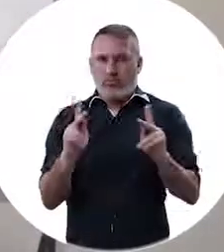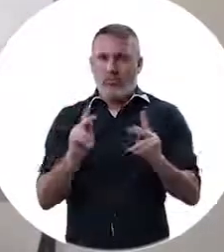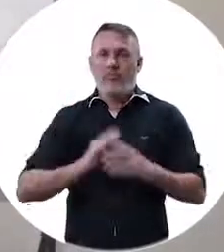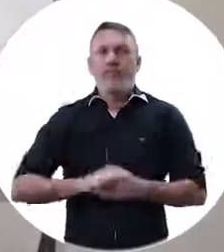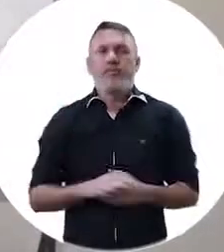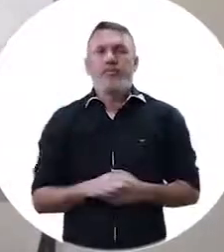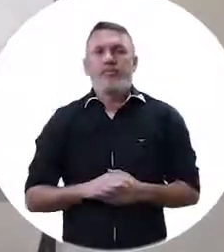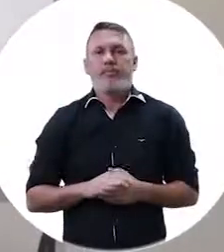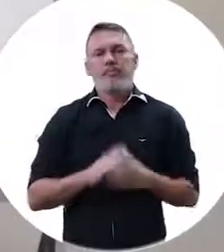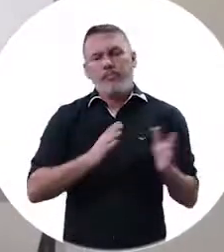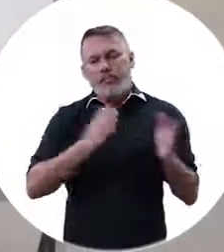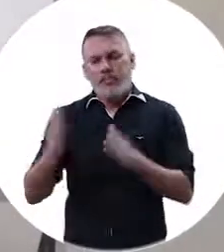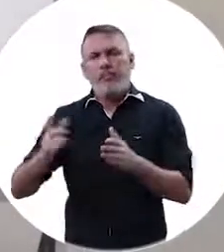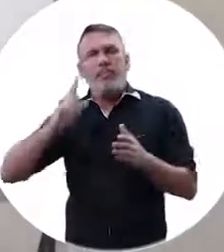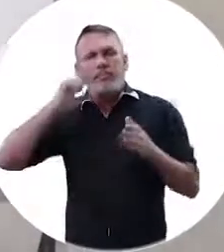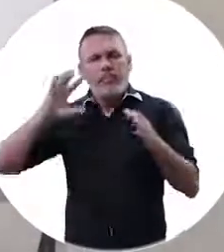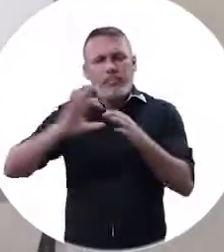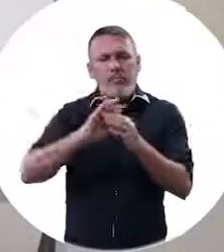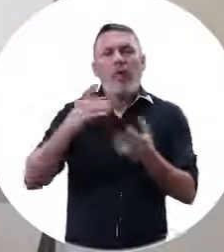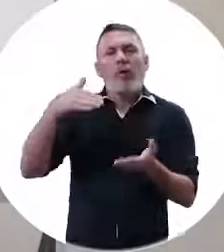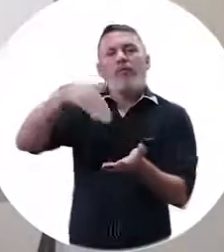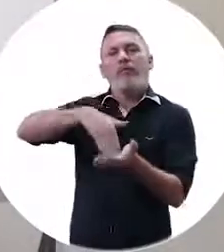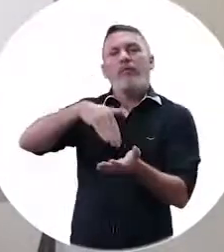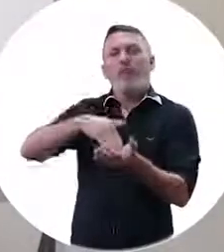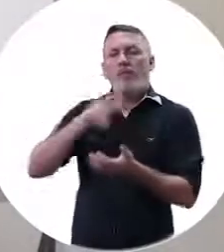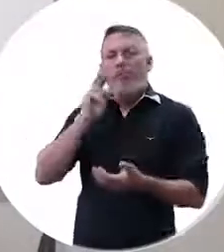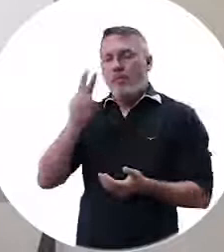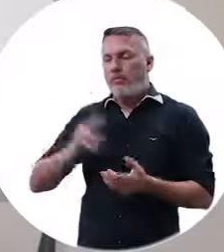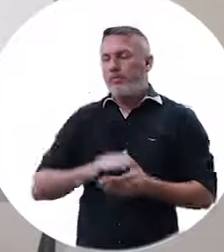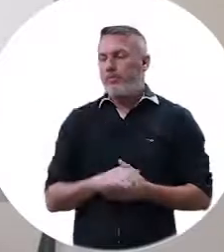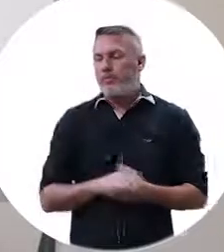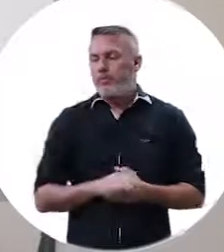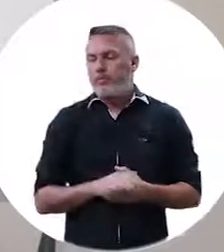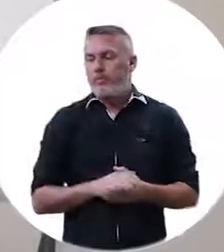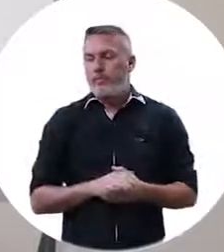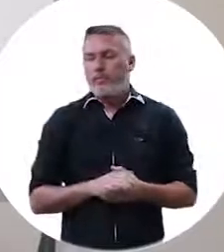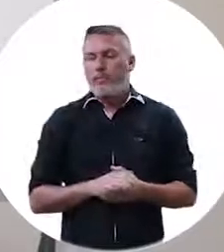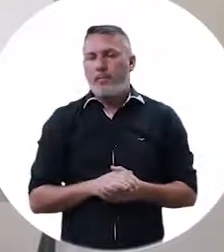final. Tudo bem? Seguindo o raciocínio, olha de baixo.